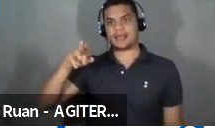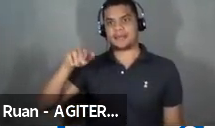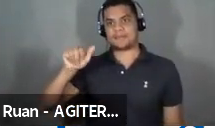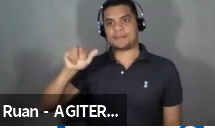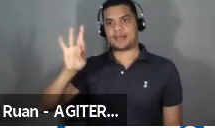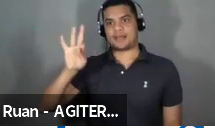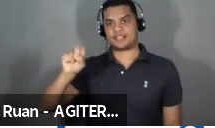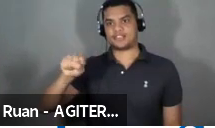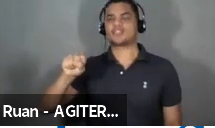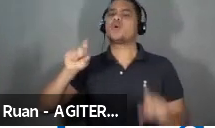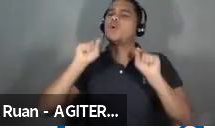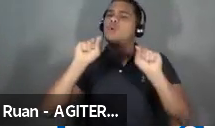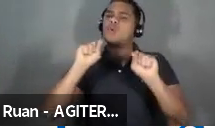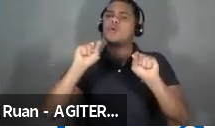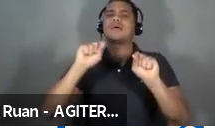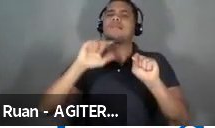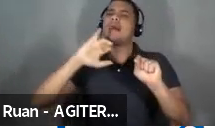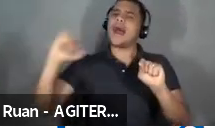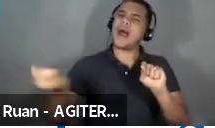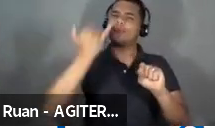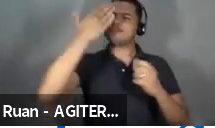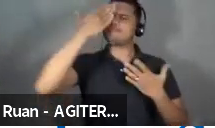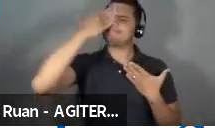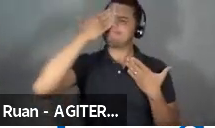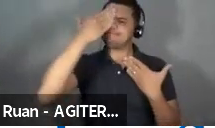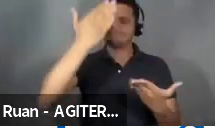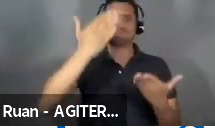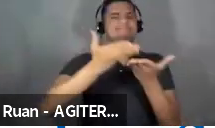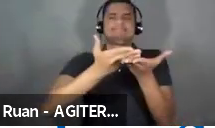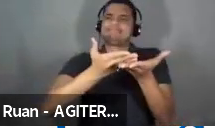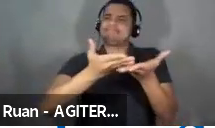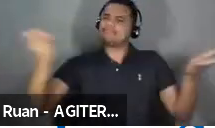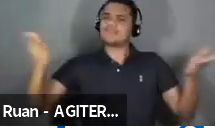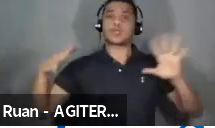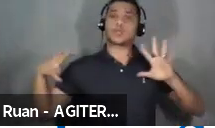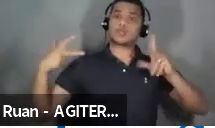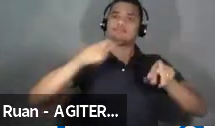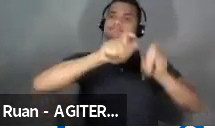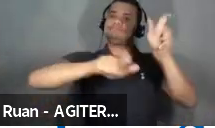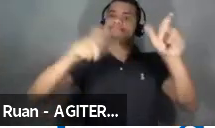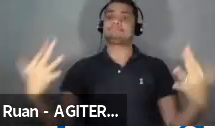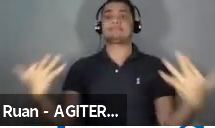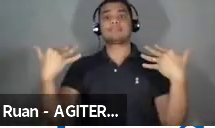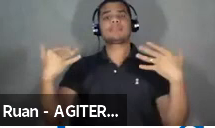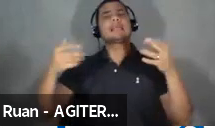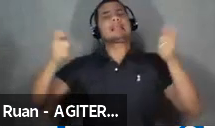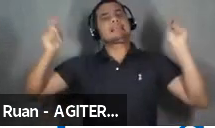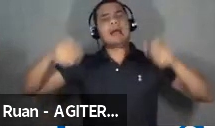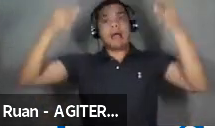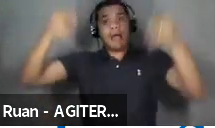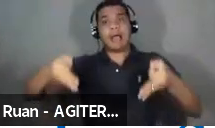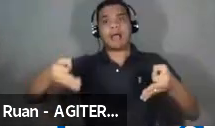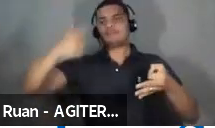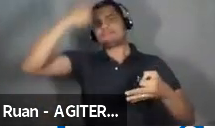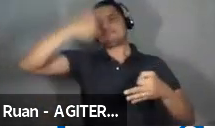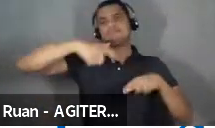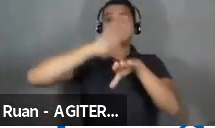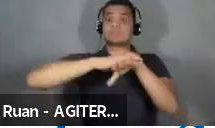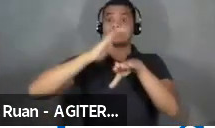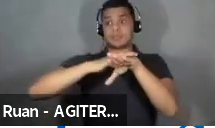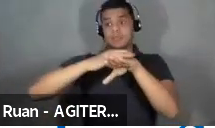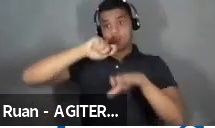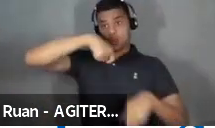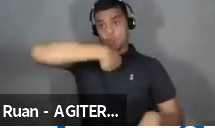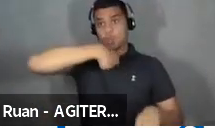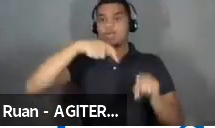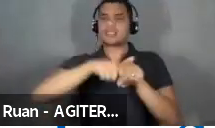para fazer um agradecimento público e pessoal, mas posso afirmar que falo no meu nome e em nome de